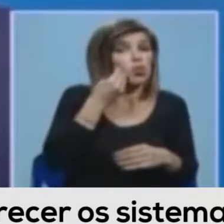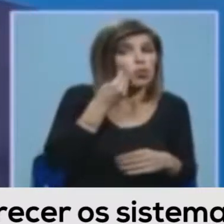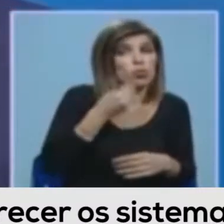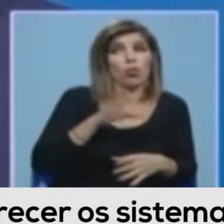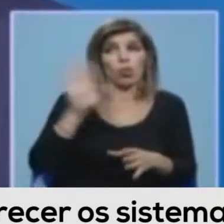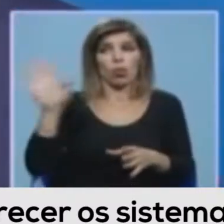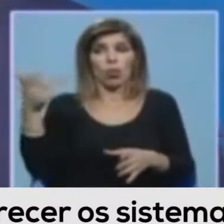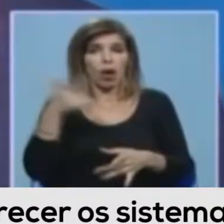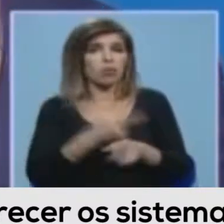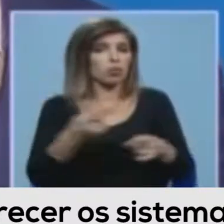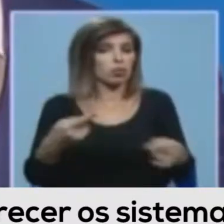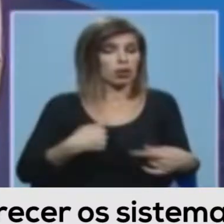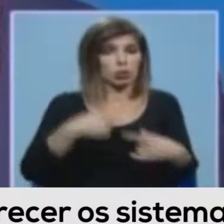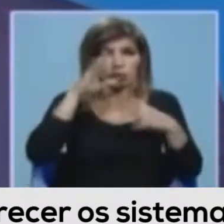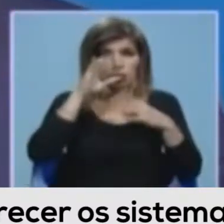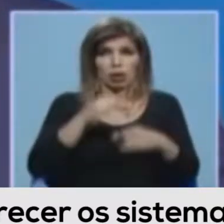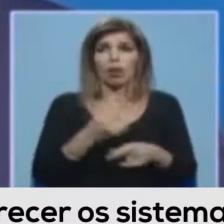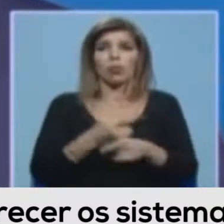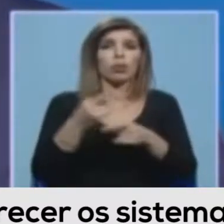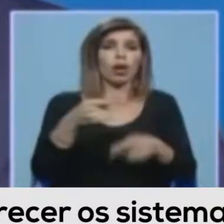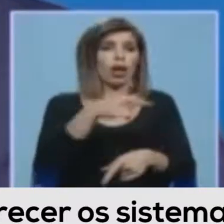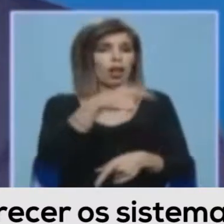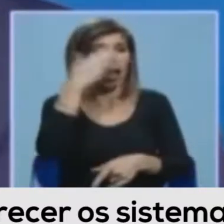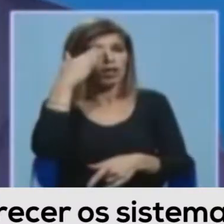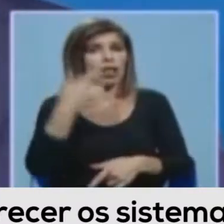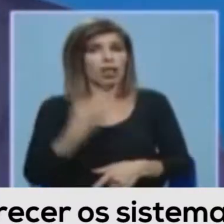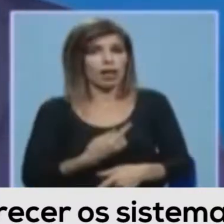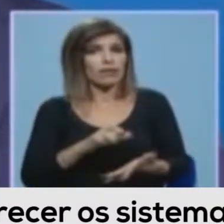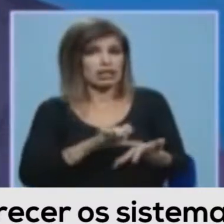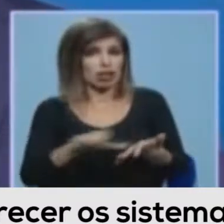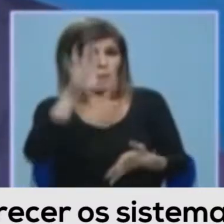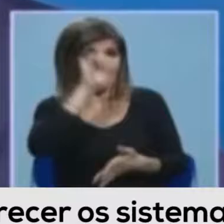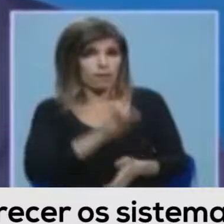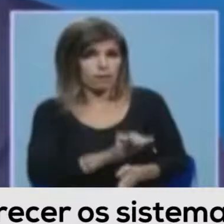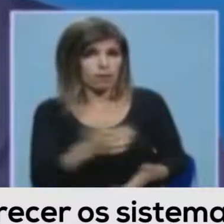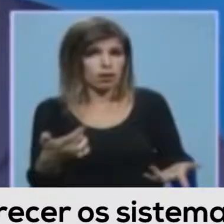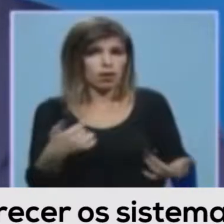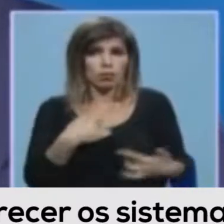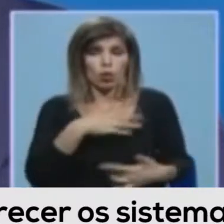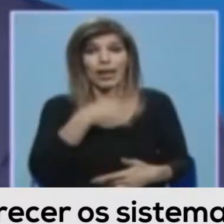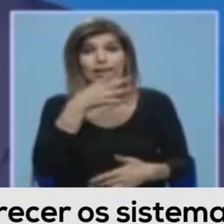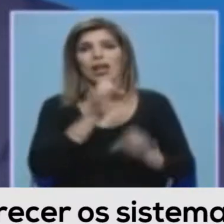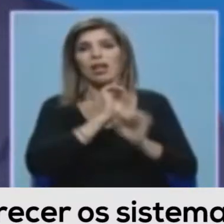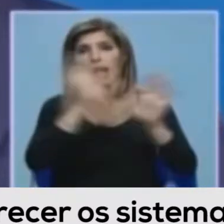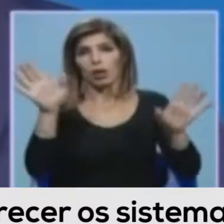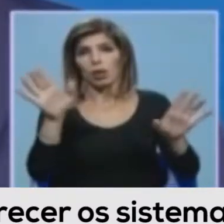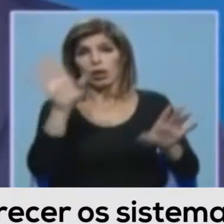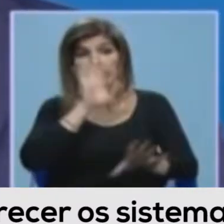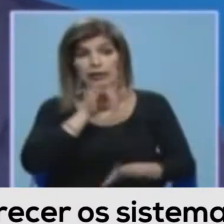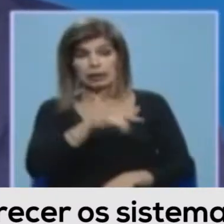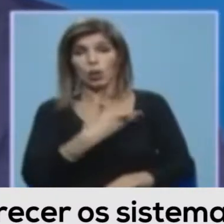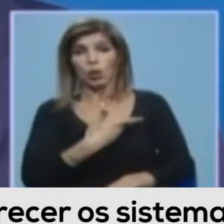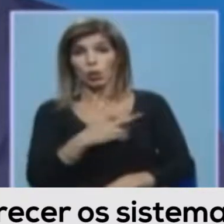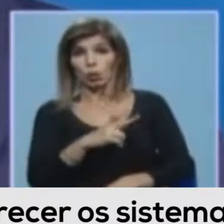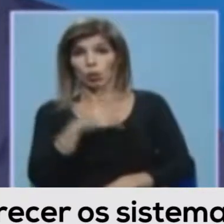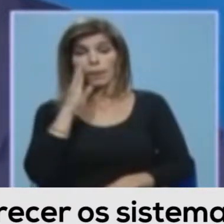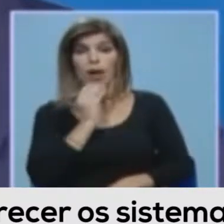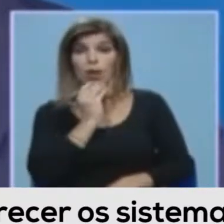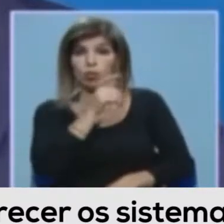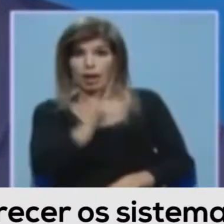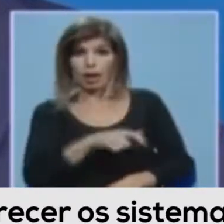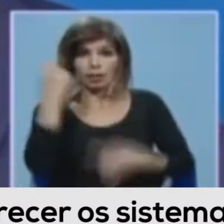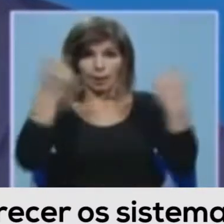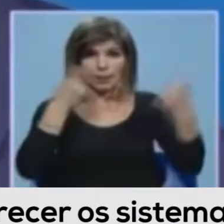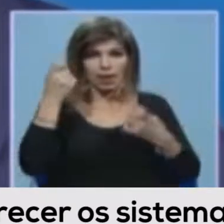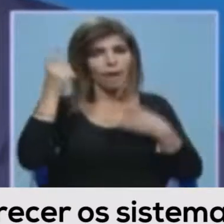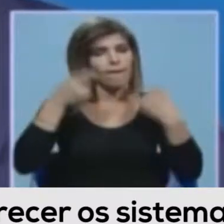porquê, efetivamente, quais são as razões que ele acha que eu deve fazer, mas eu quero dizer uma coisa de forma muito clara. Se o Dr. Miguel Albuquerque está a pensar fazer isso, que